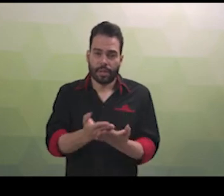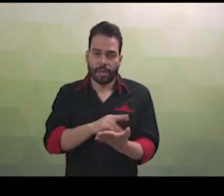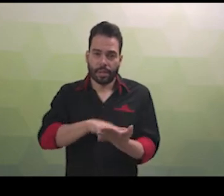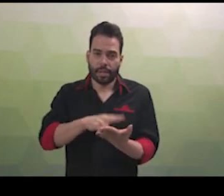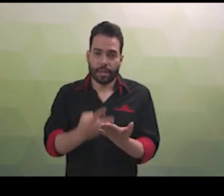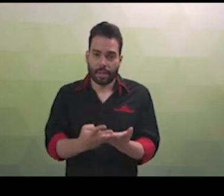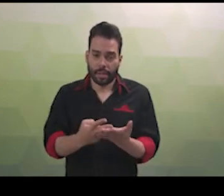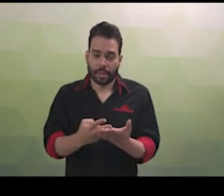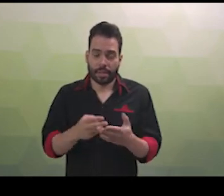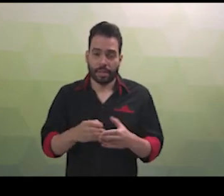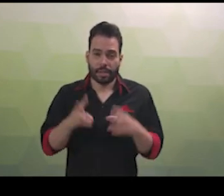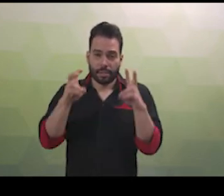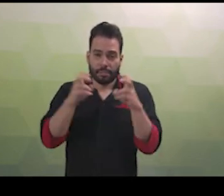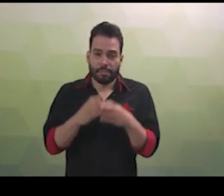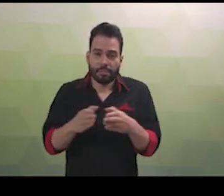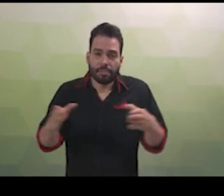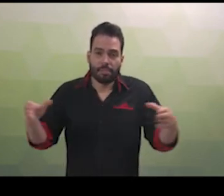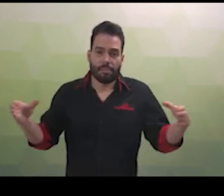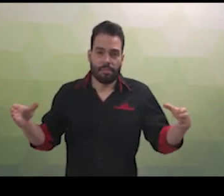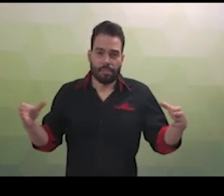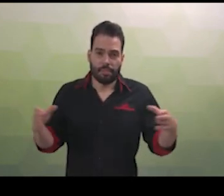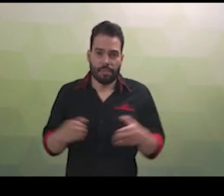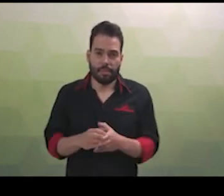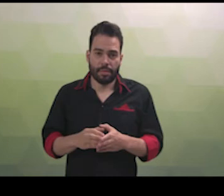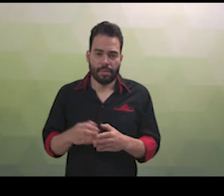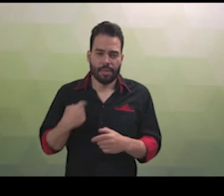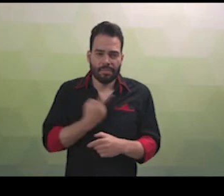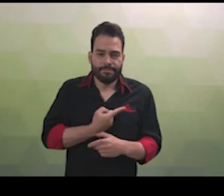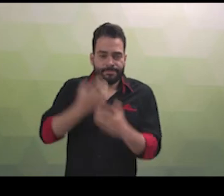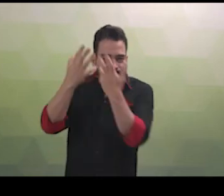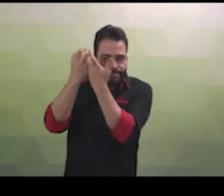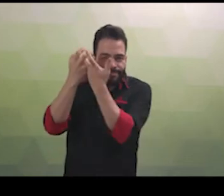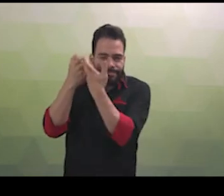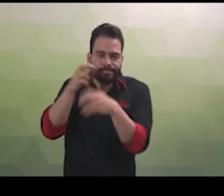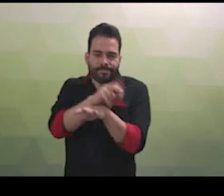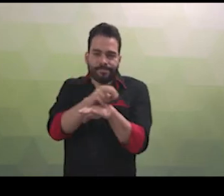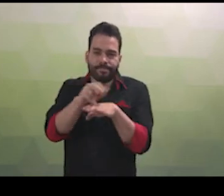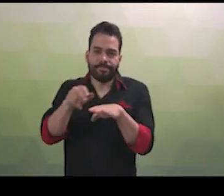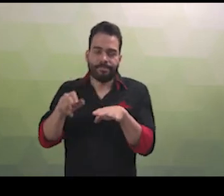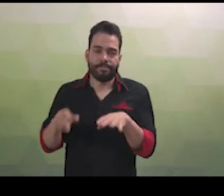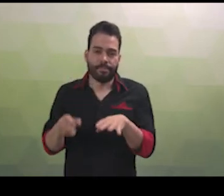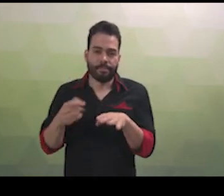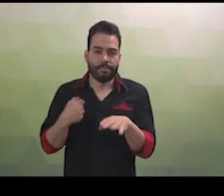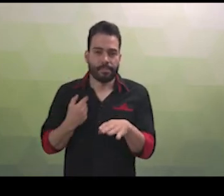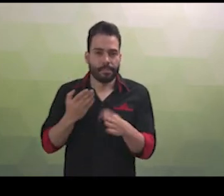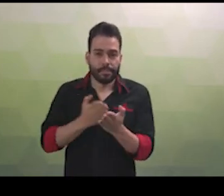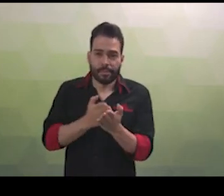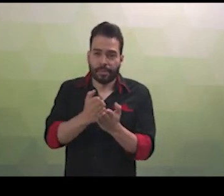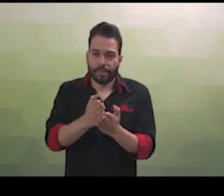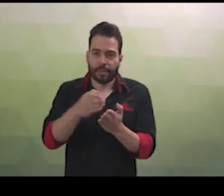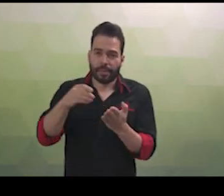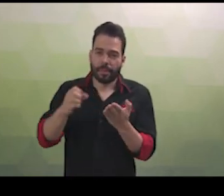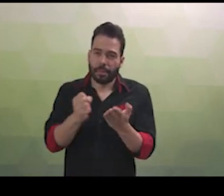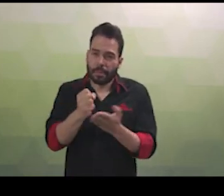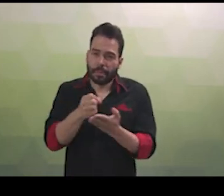e intérpretes. São temas abrangentes que nos levam a diversas reflexões e caminhos que